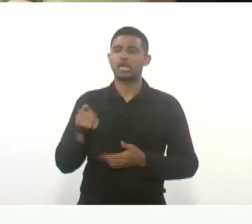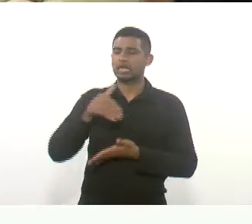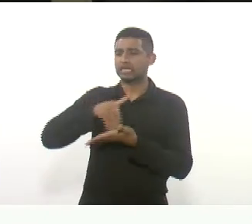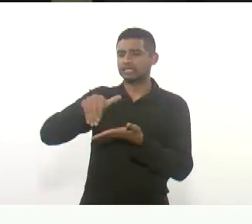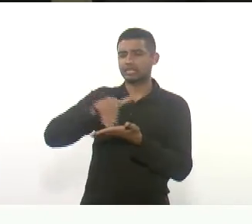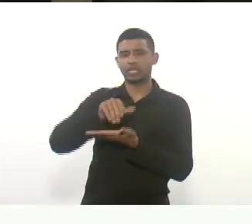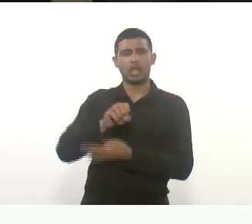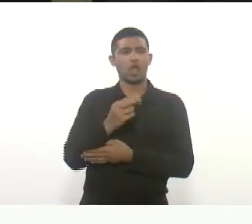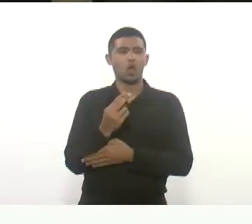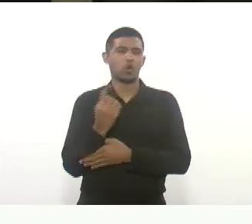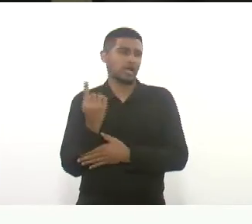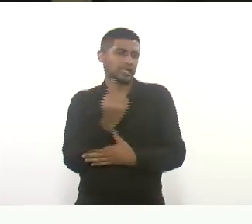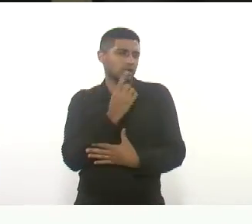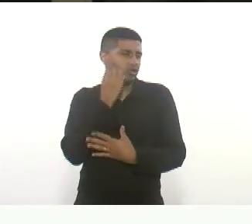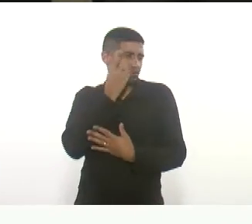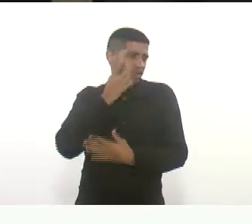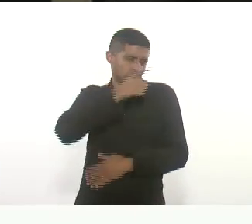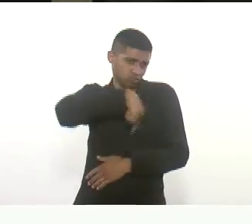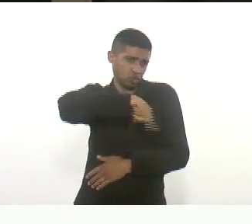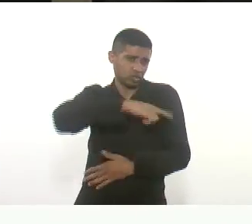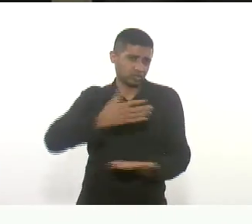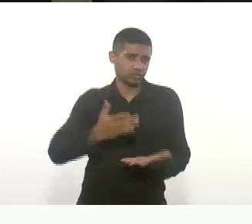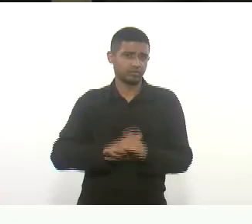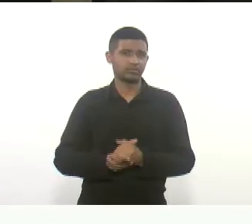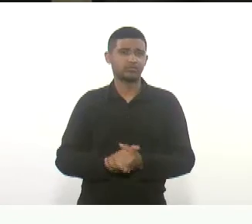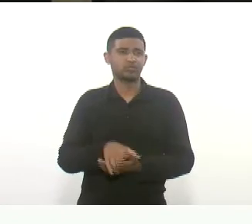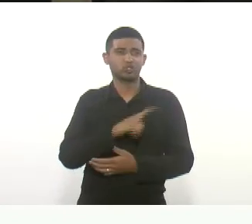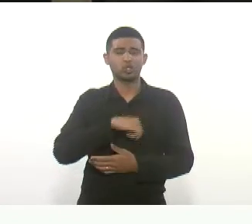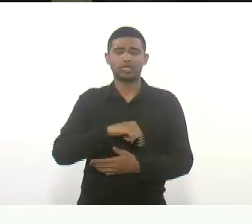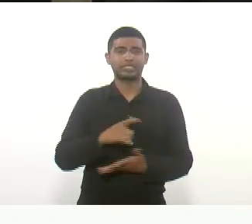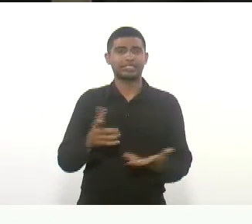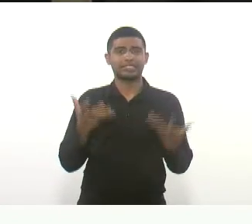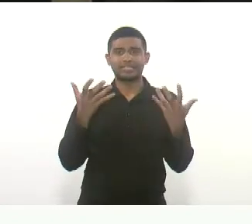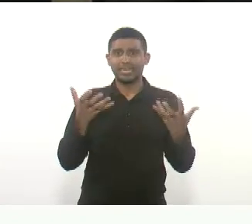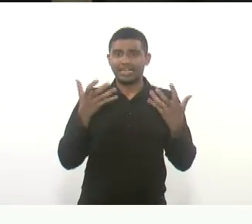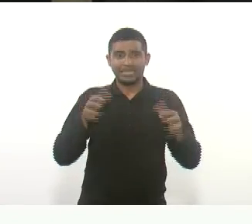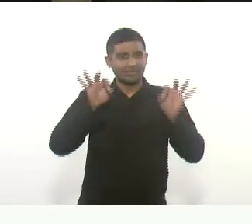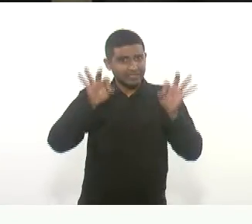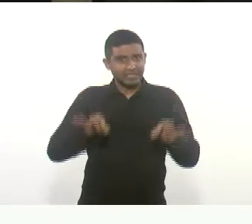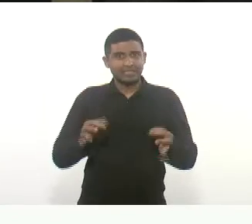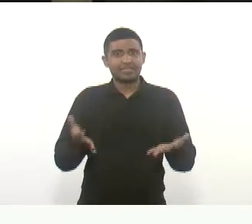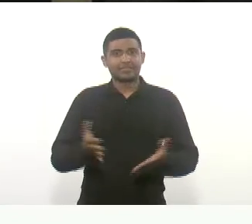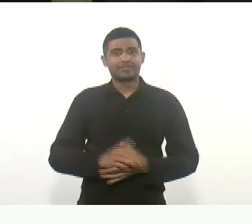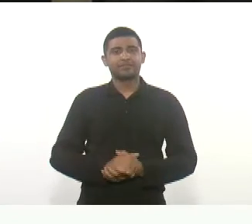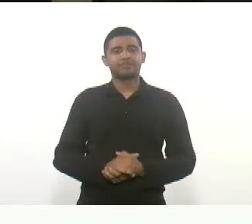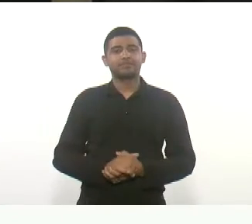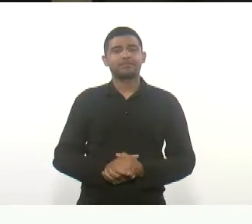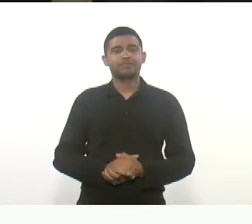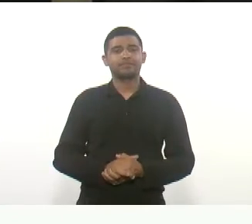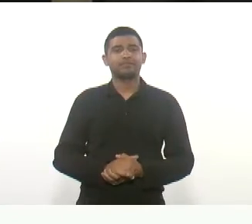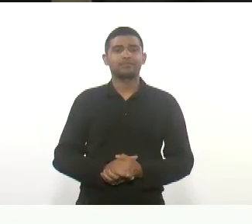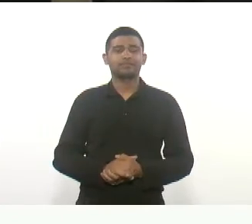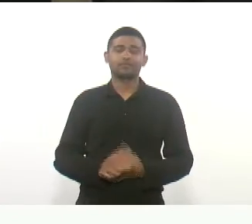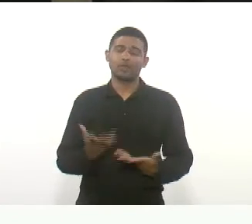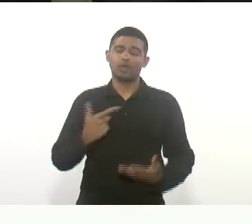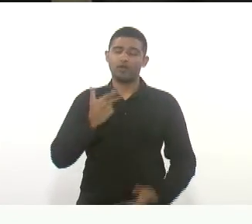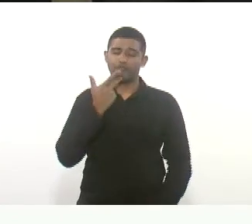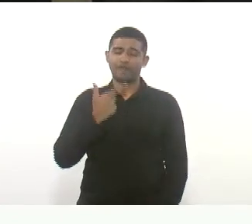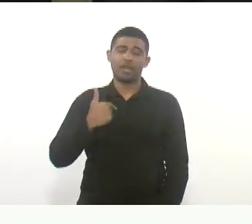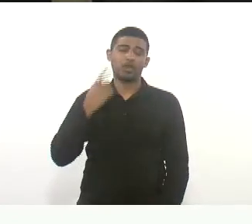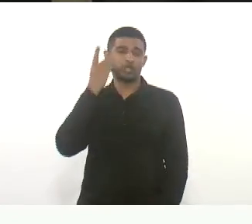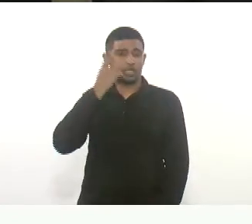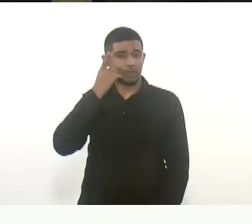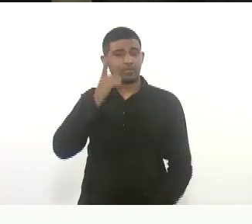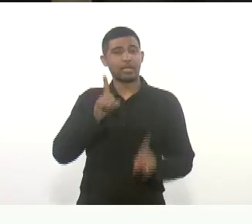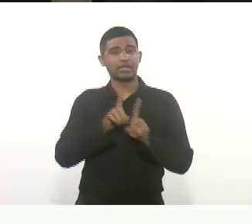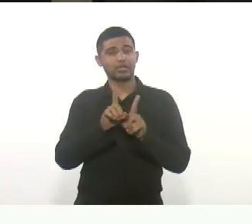secretário quanto todos os deputados, todos nós, né, queremos muito que isso dê certo. Aí entra a minha fala como deputada, mas entra a minha